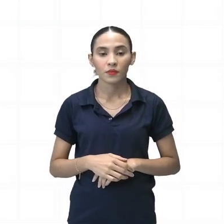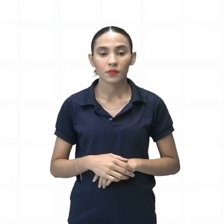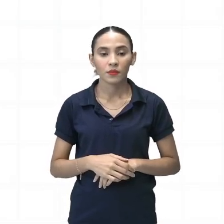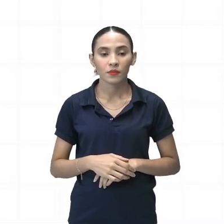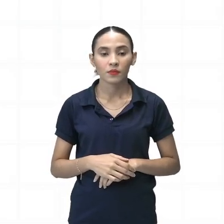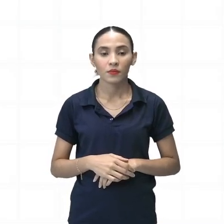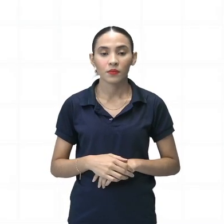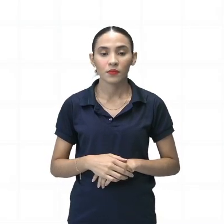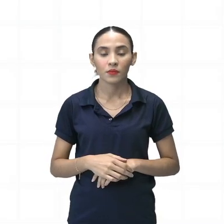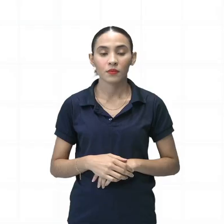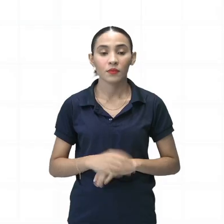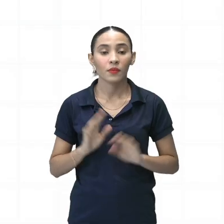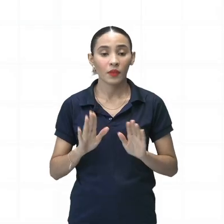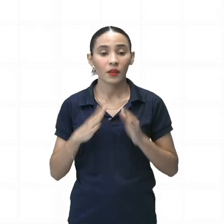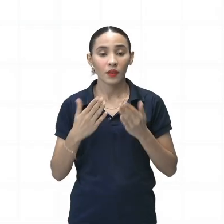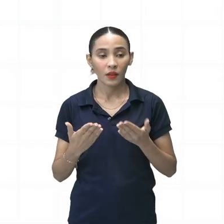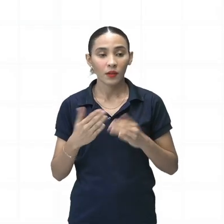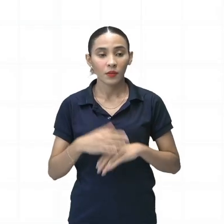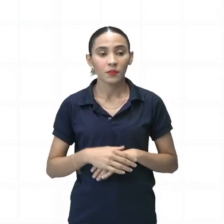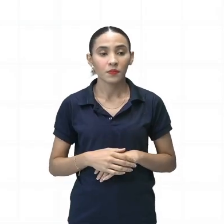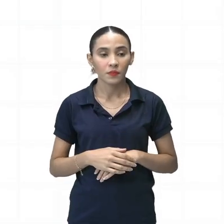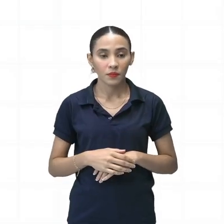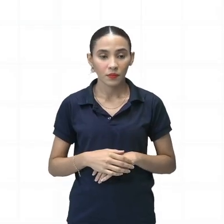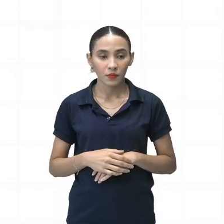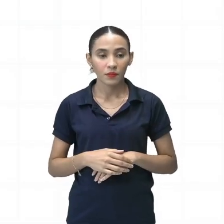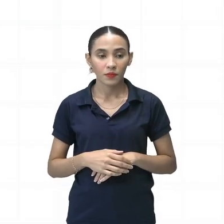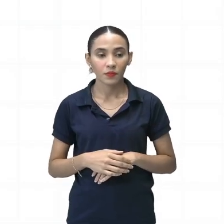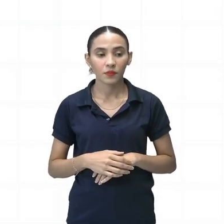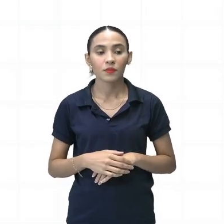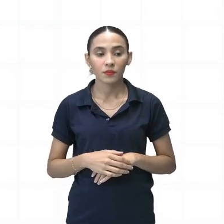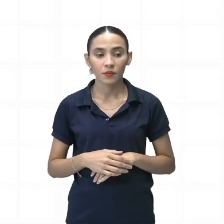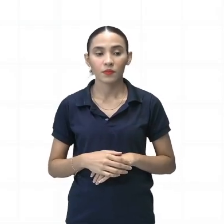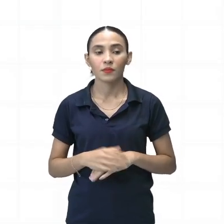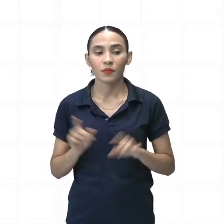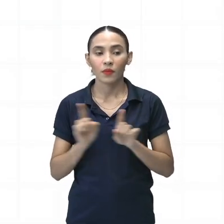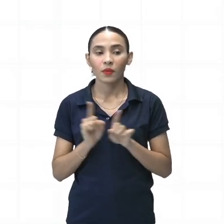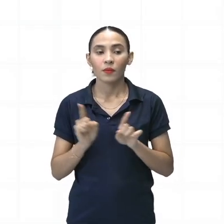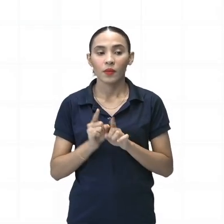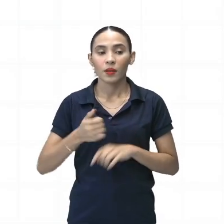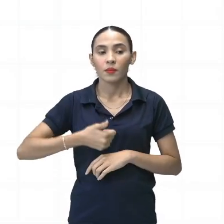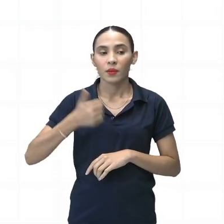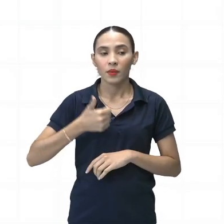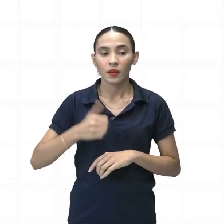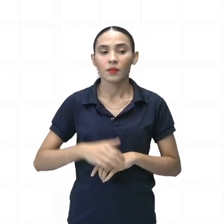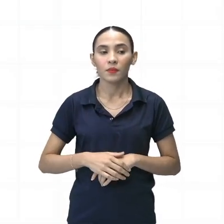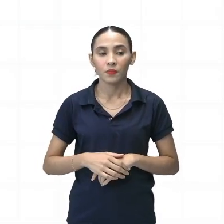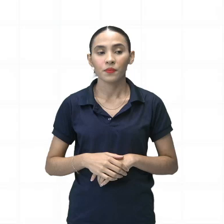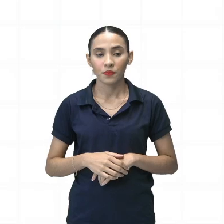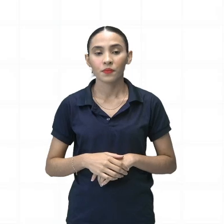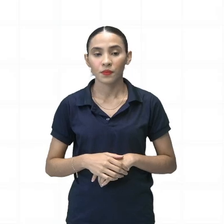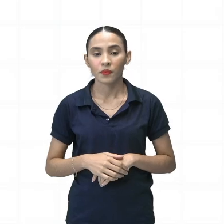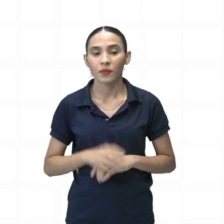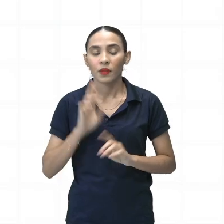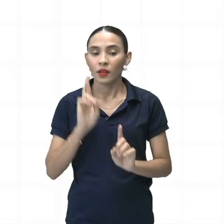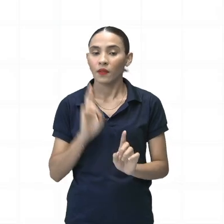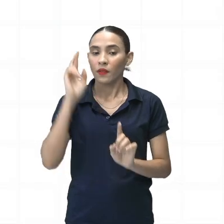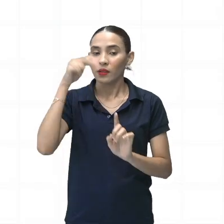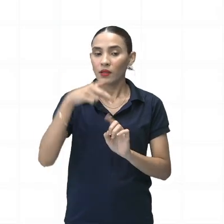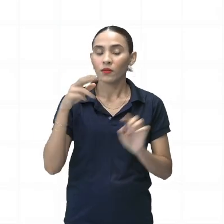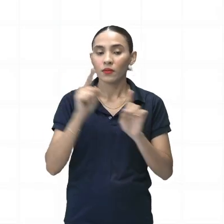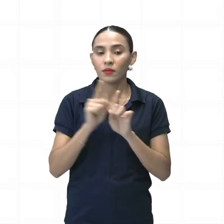devo pensar, eu devo refletir essa dimensão da bioética é